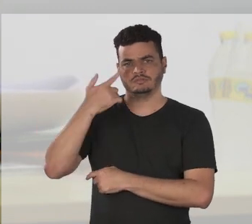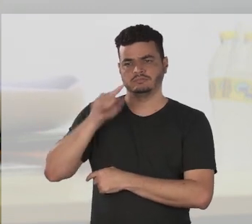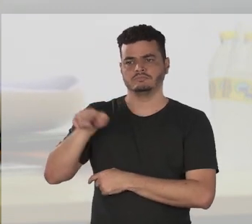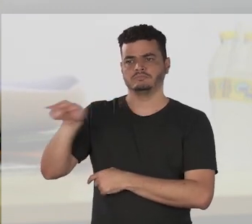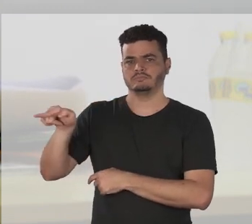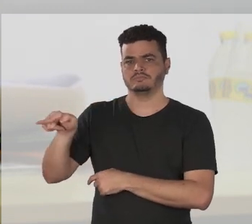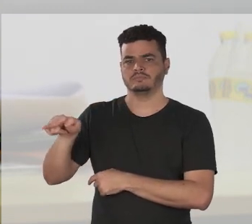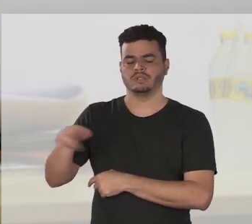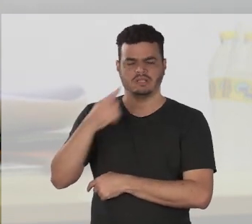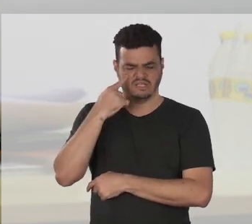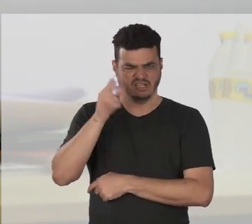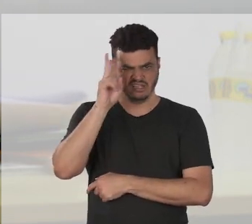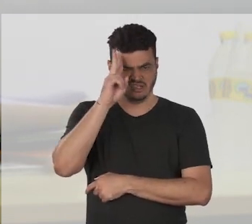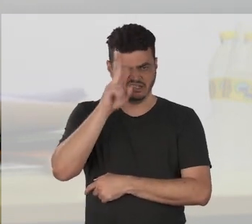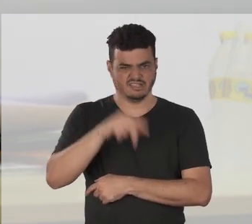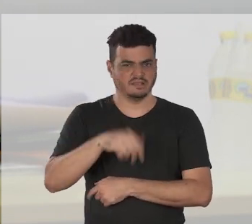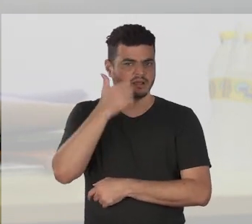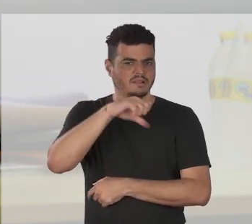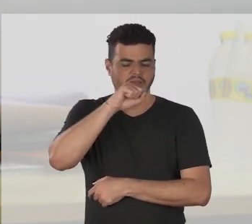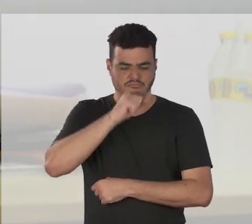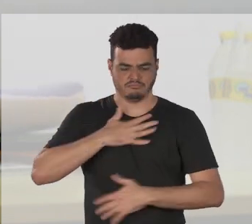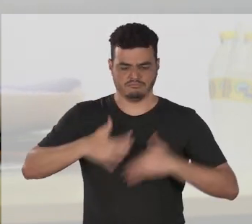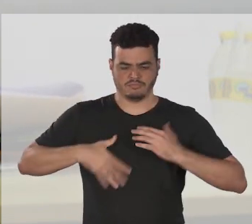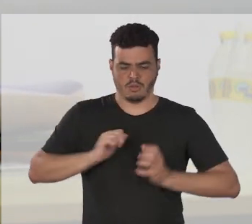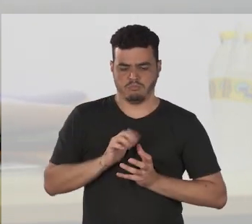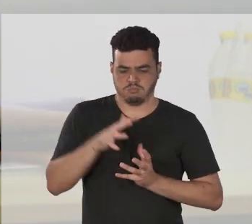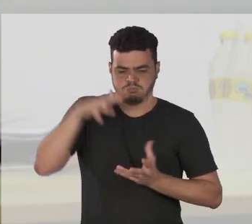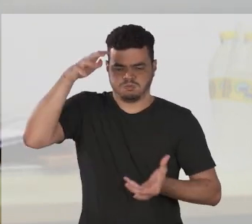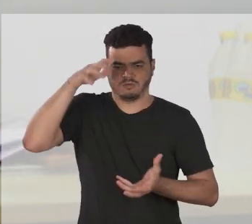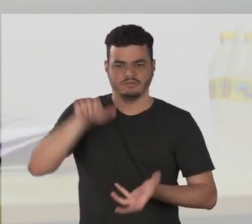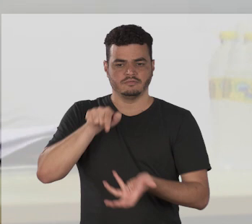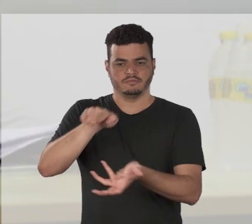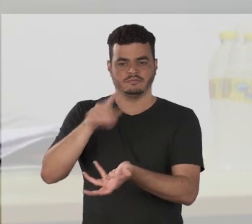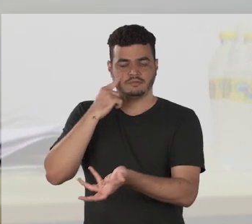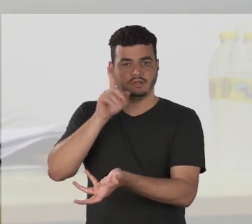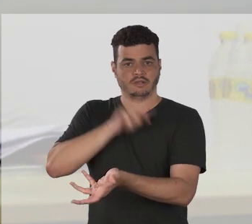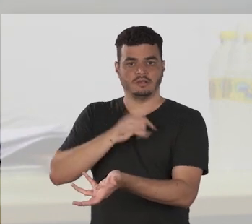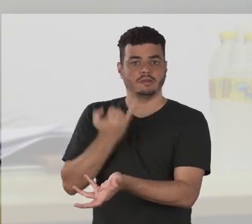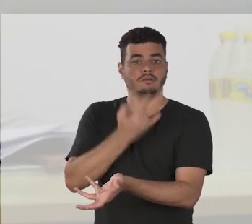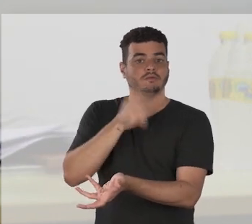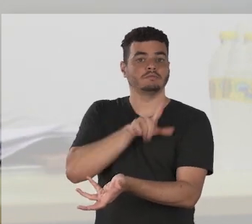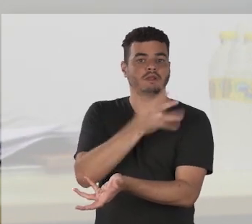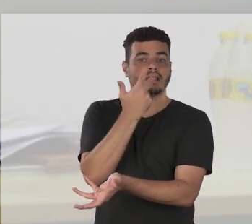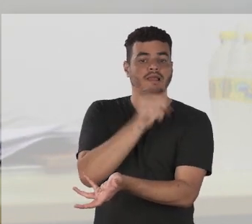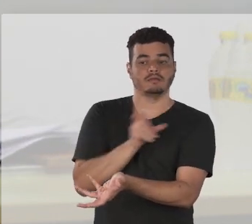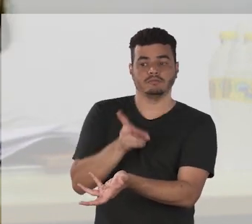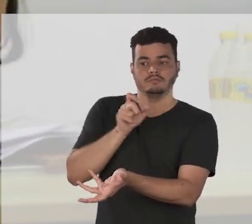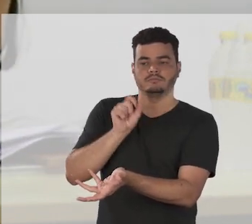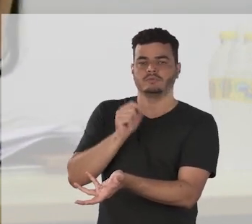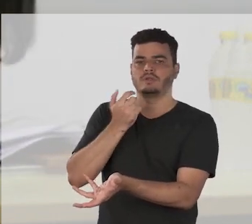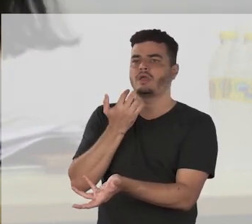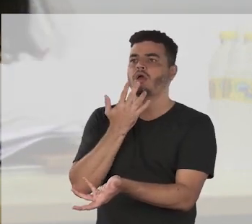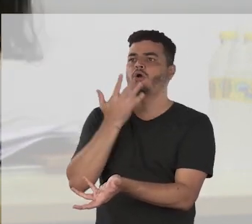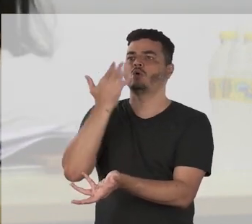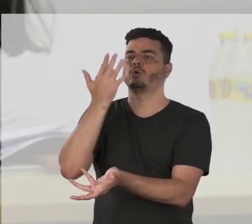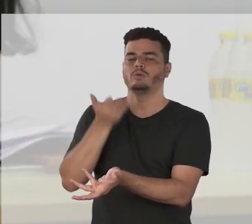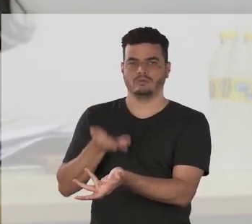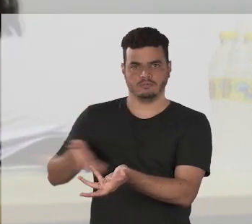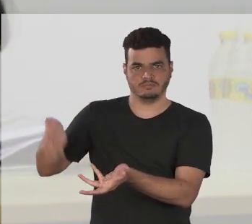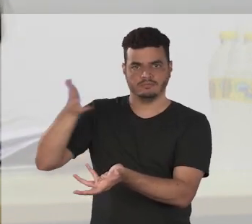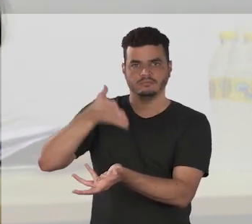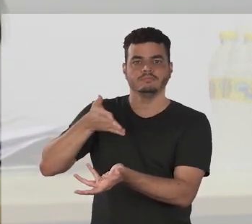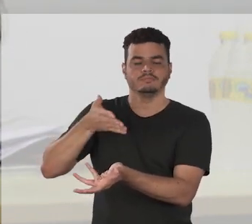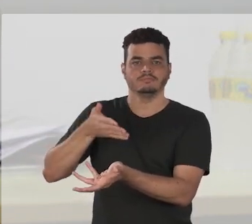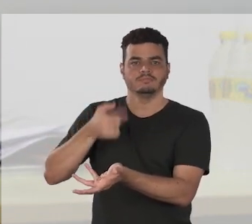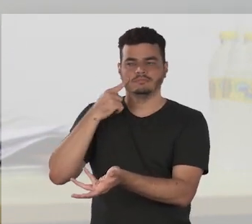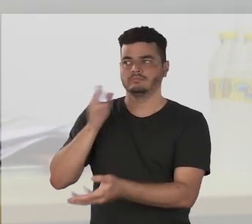lhe mencionava, é como o balão. É interessante o estilo que ela traz, porque, né, quando você vê as